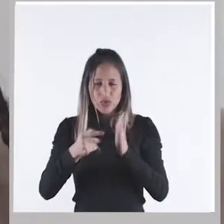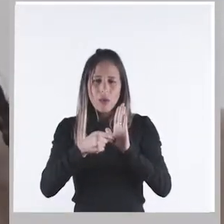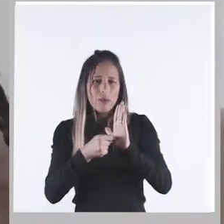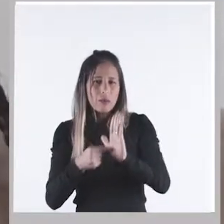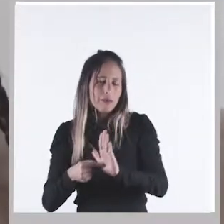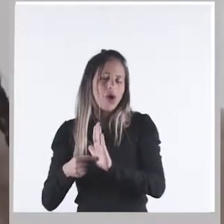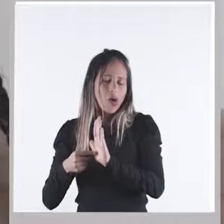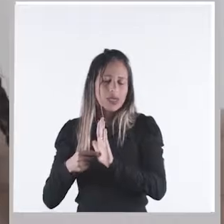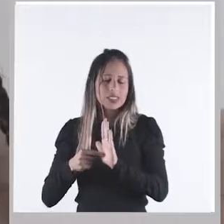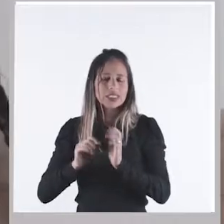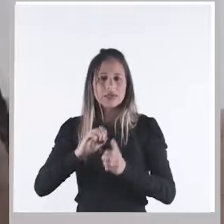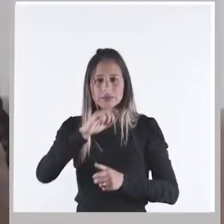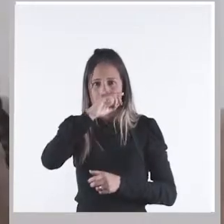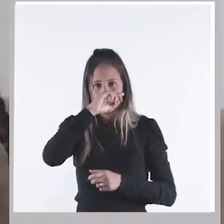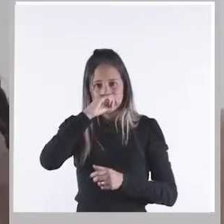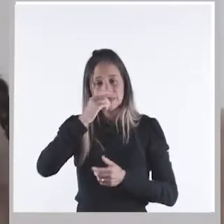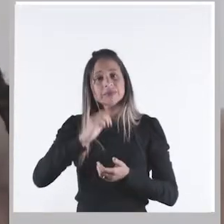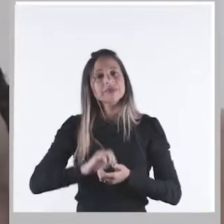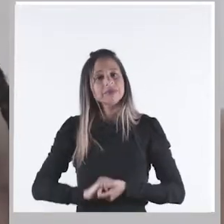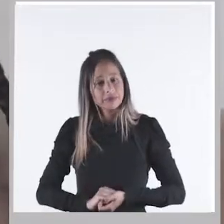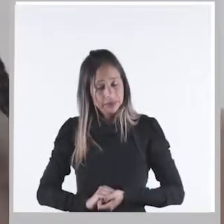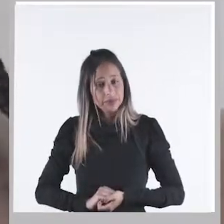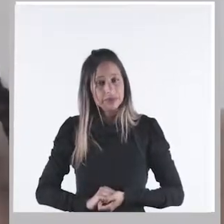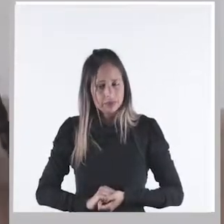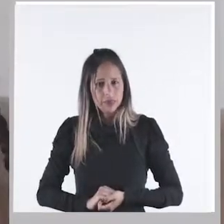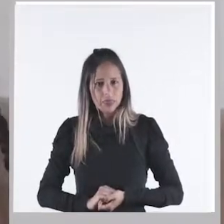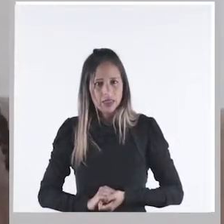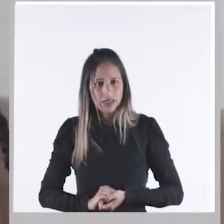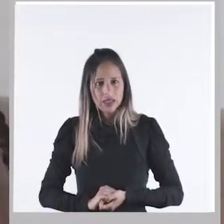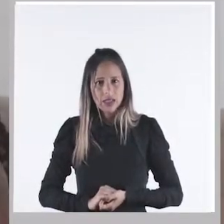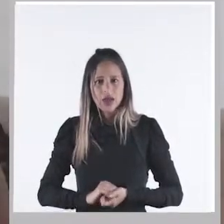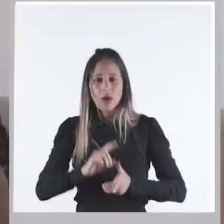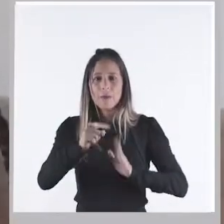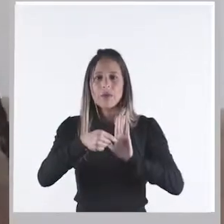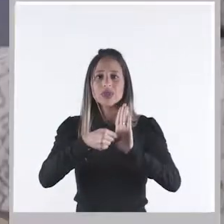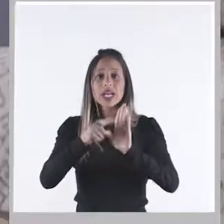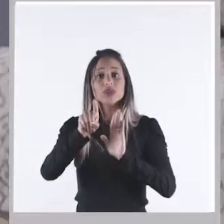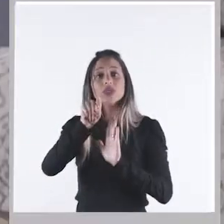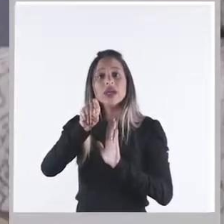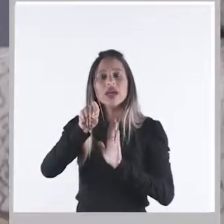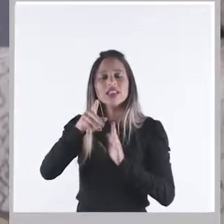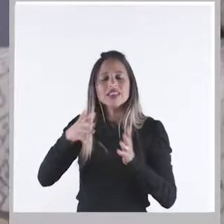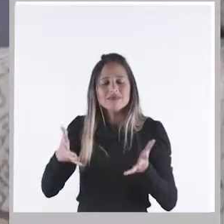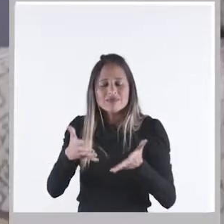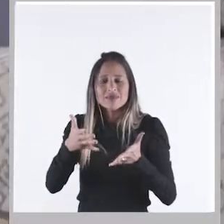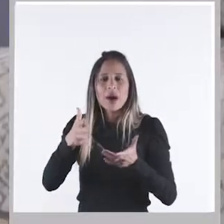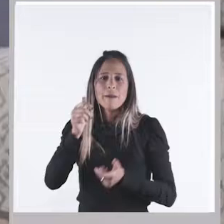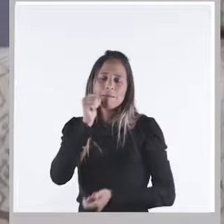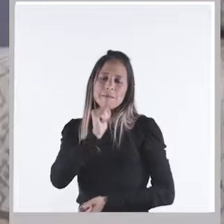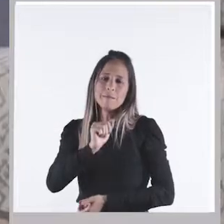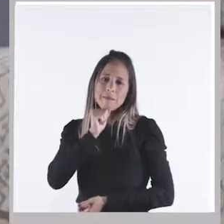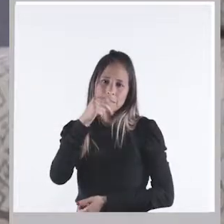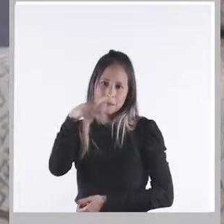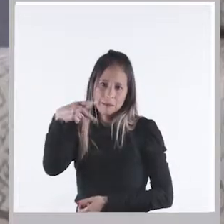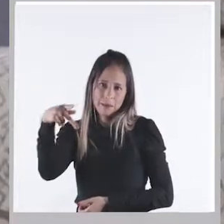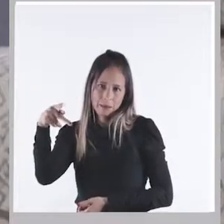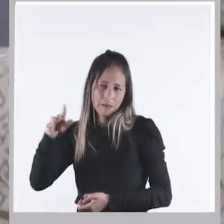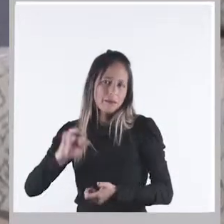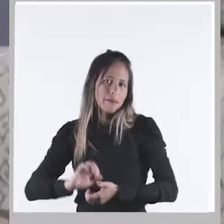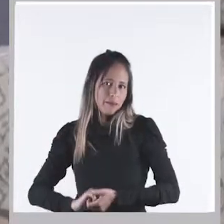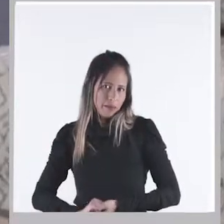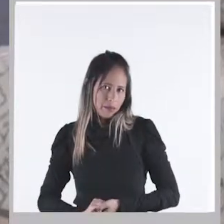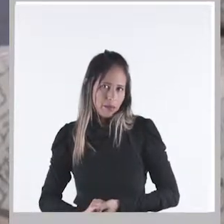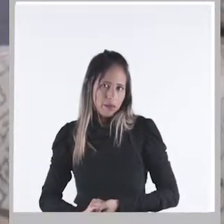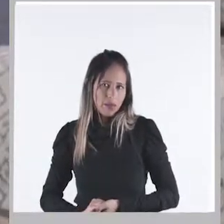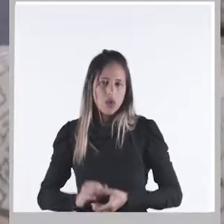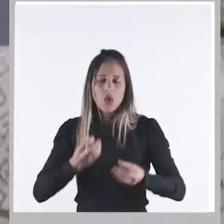traz uma das crônicas dedicadas à sua mãe, Sim. né? Falando de